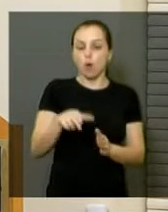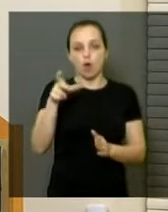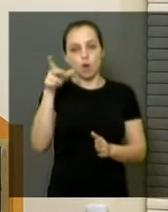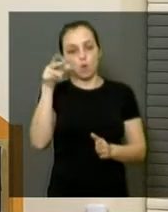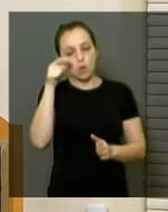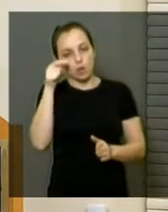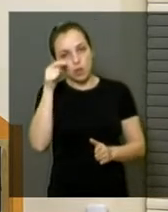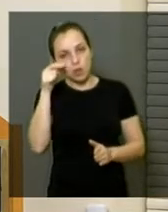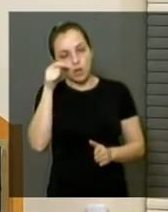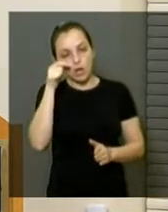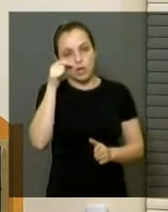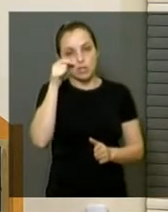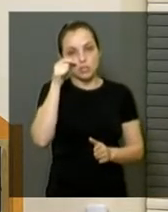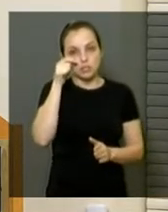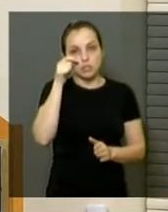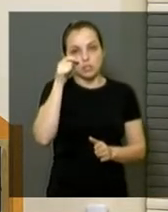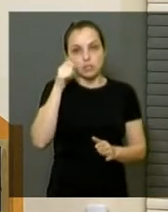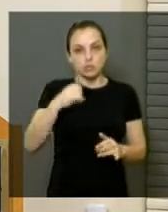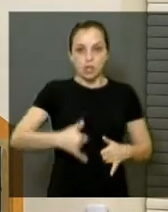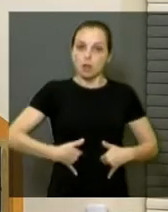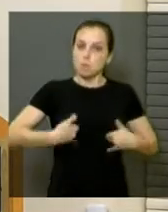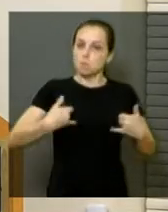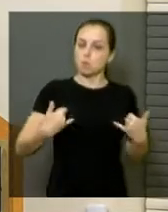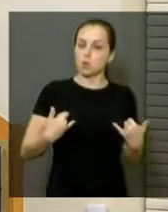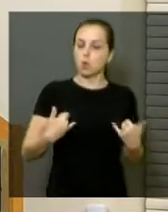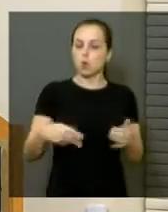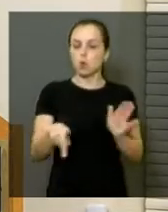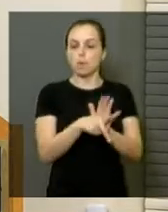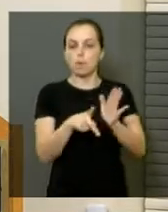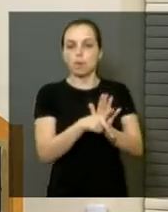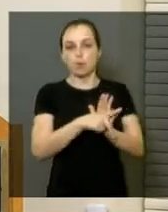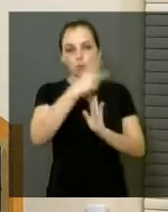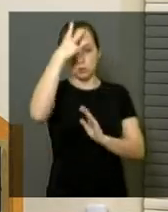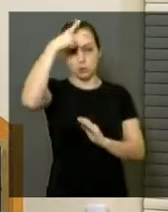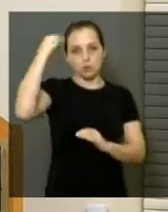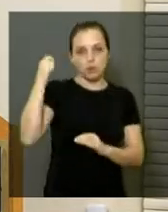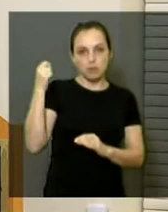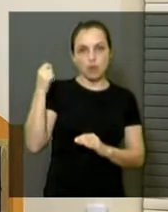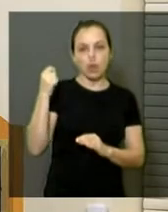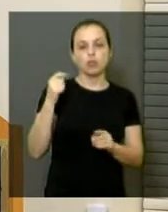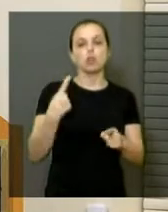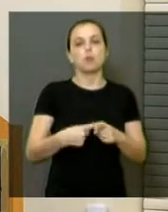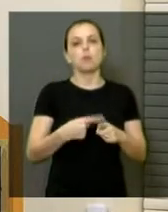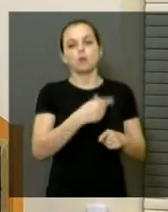interesse que não passa de vaidade ou de capricho, porque, do ponto de vista público, a medida não tem